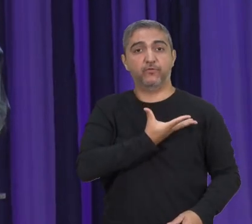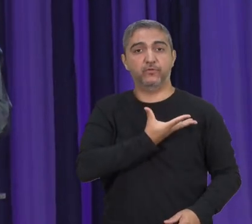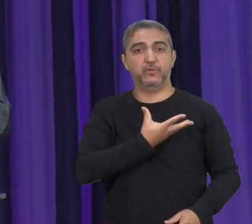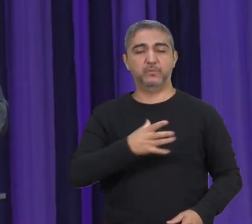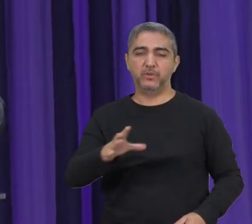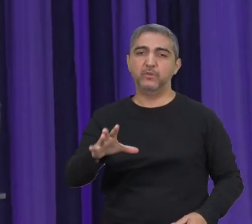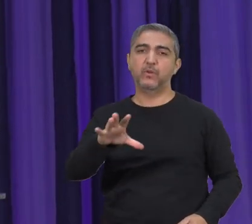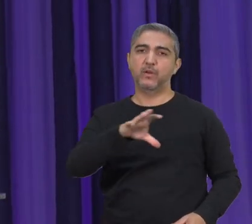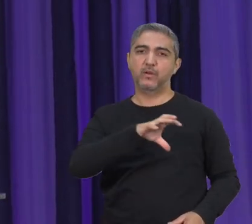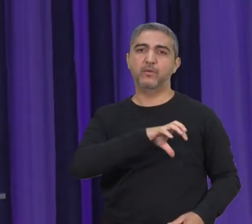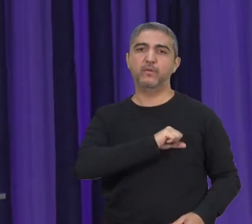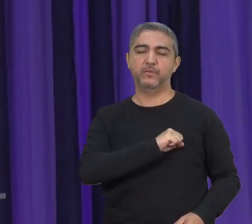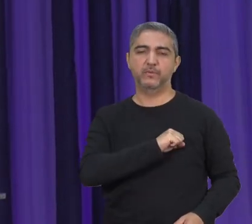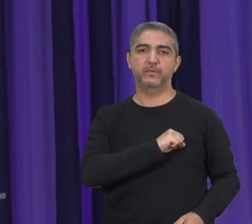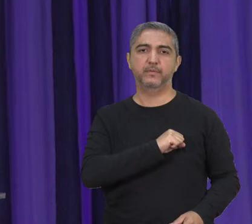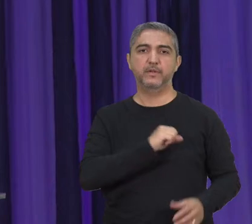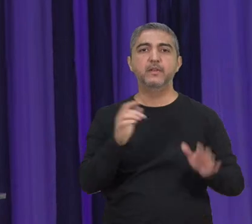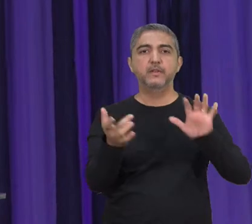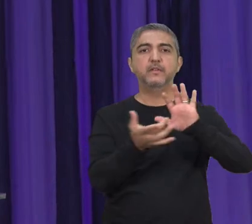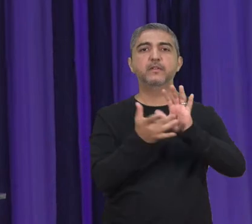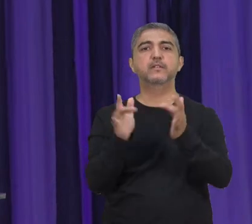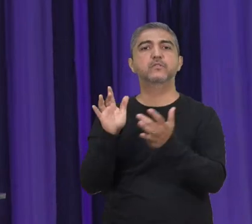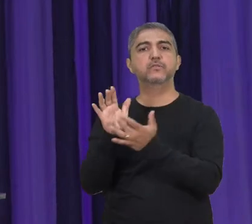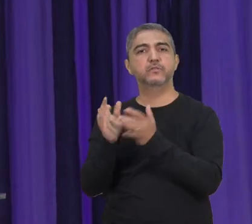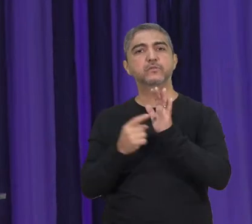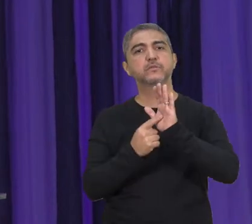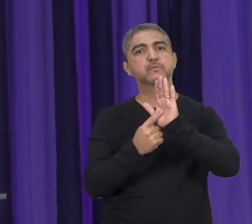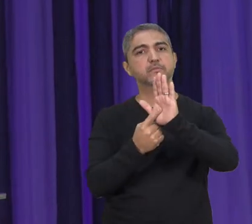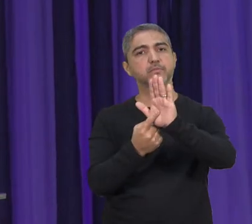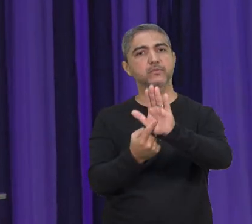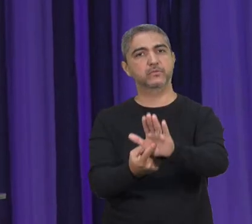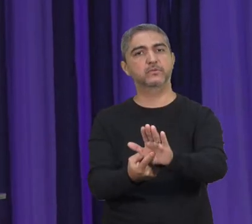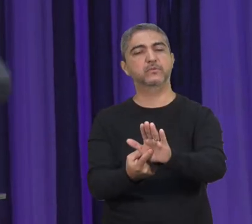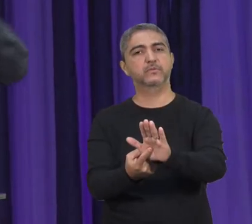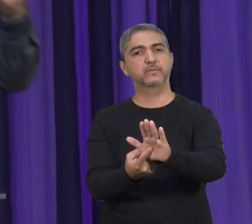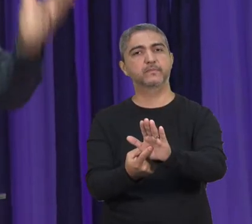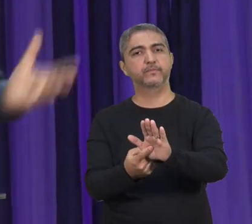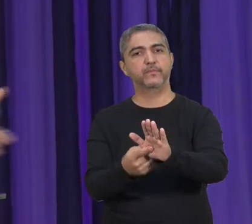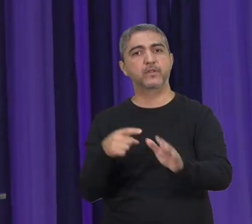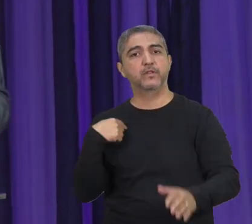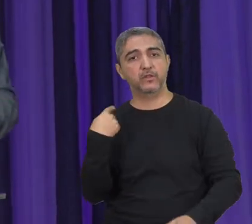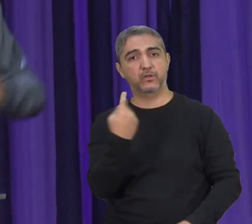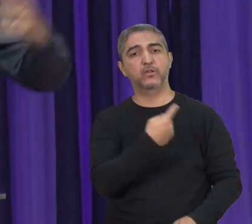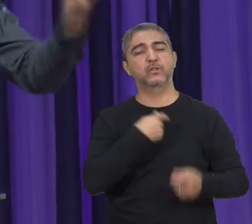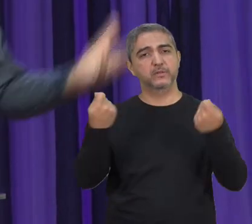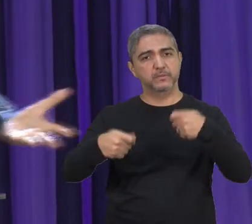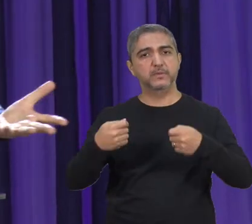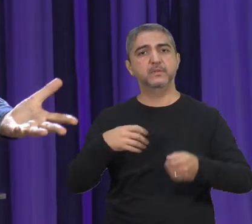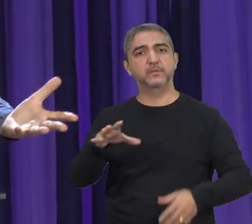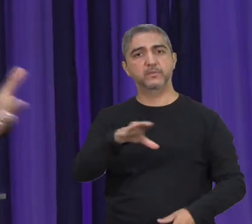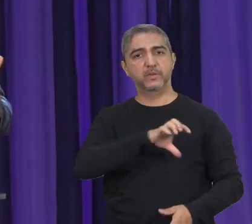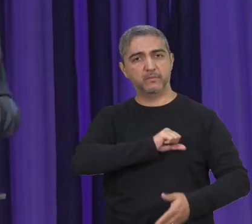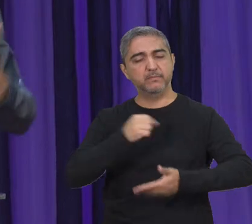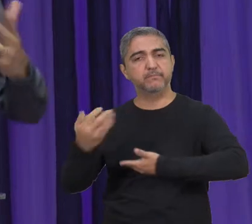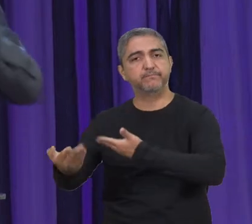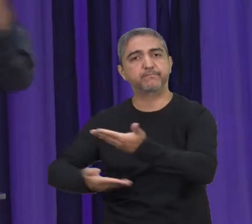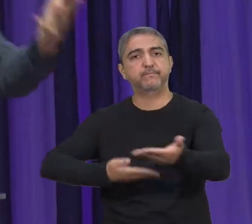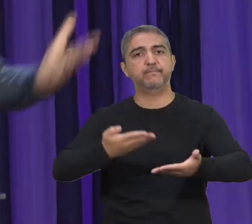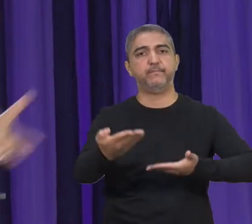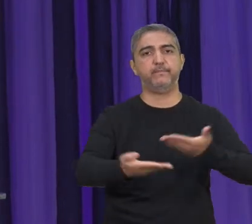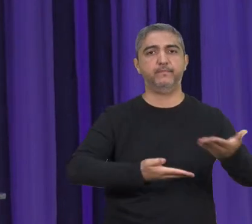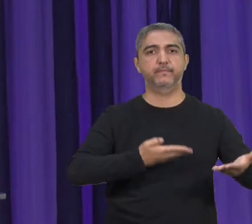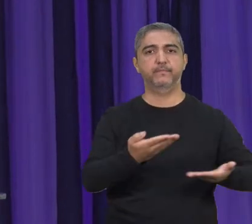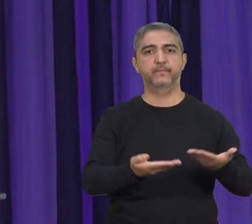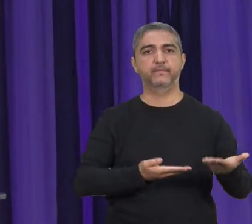E que Jesus está se referindo exatamente ao amor mútuo, nesse capítulo, nesse contexto aqui